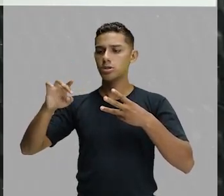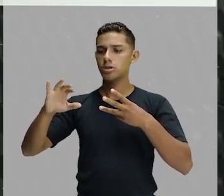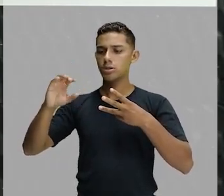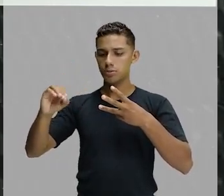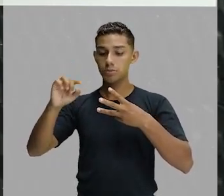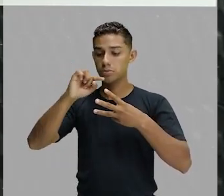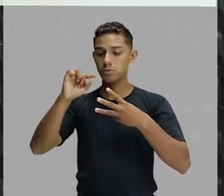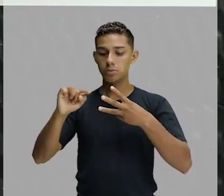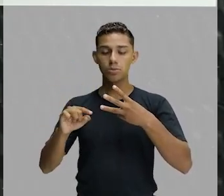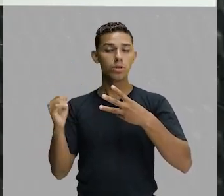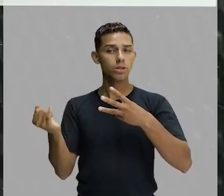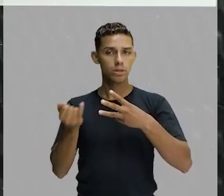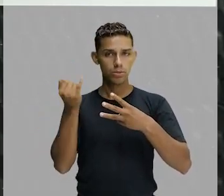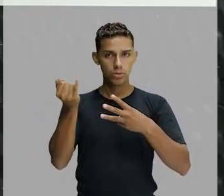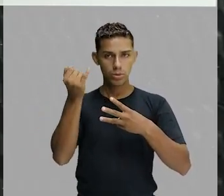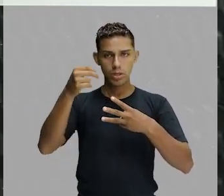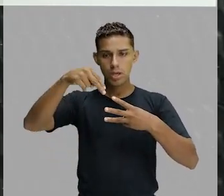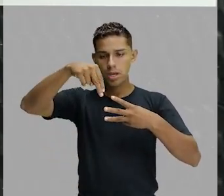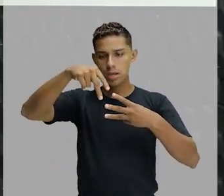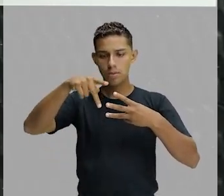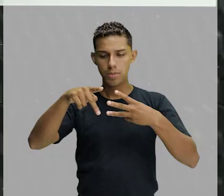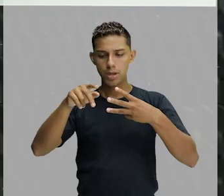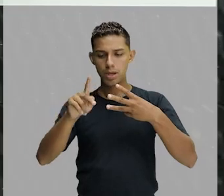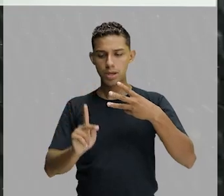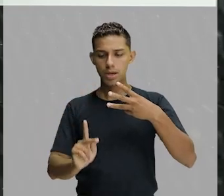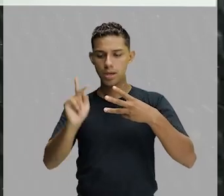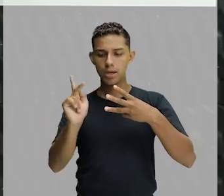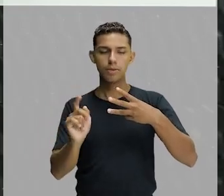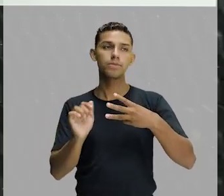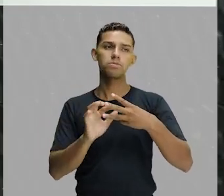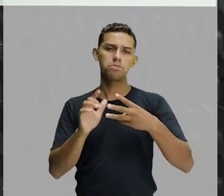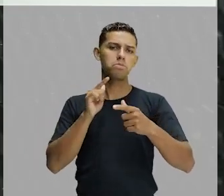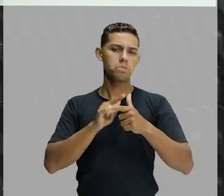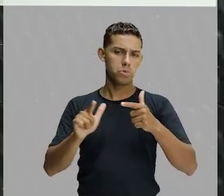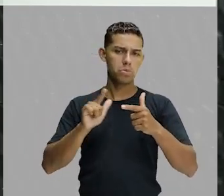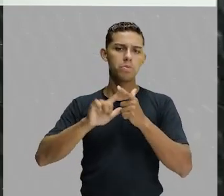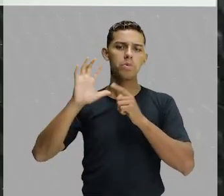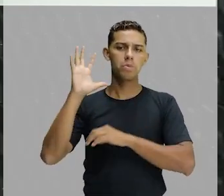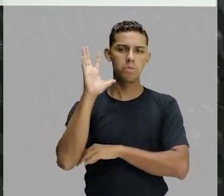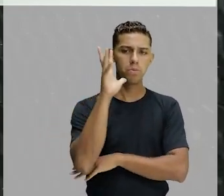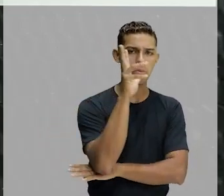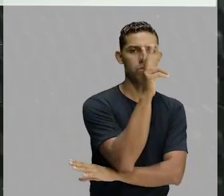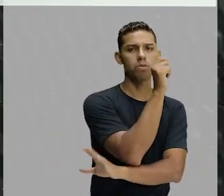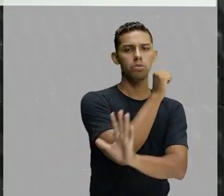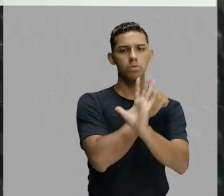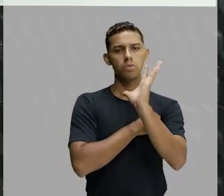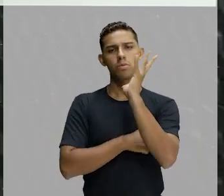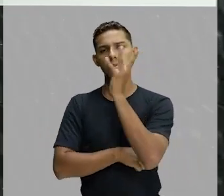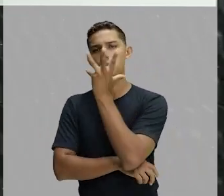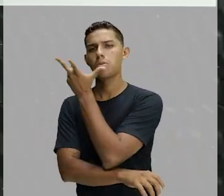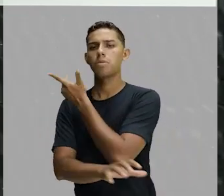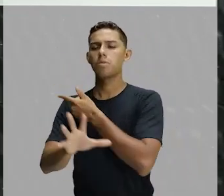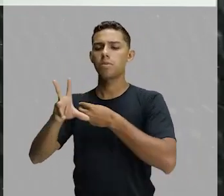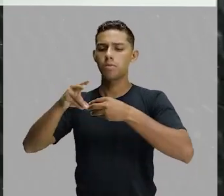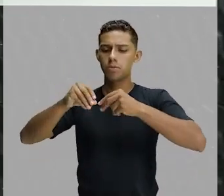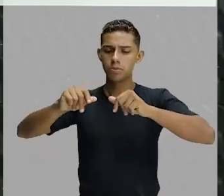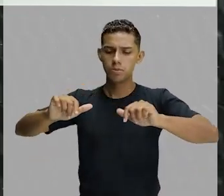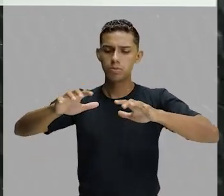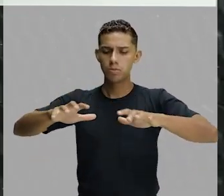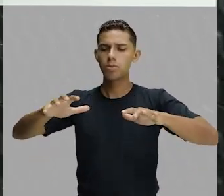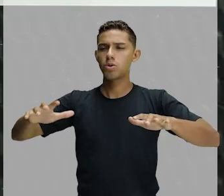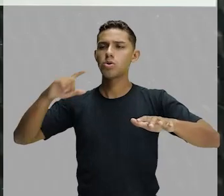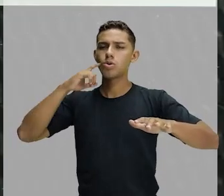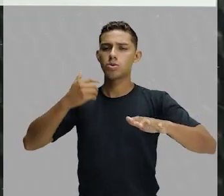Esses adubos inorgânicos, eles podem gerar problemas ambientais. Se o cara adubar demais, né, durante uma chuva,